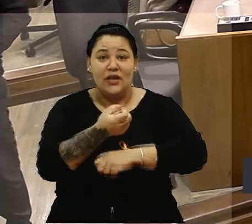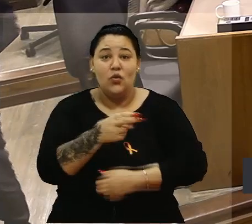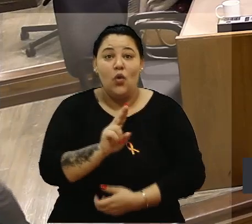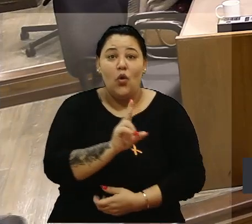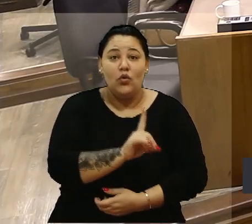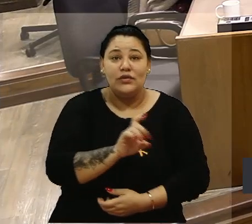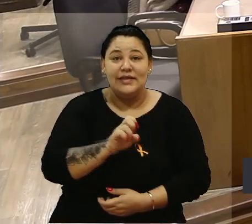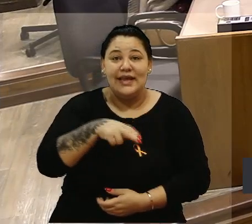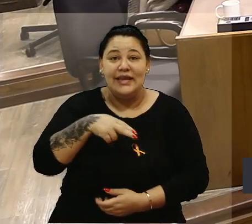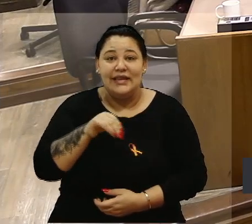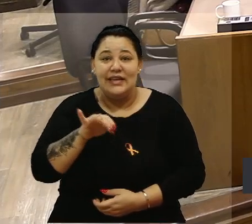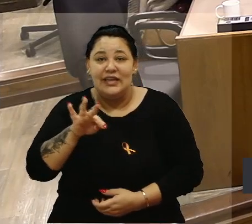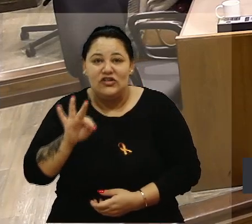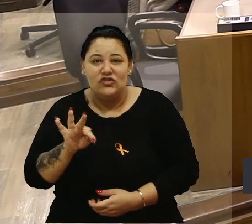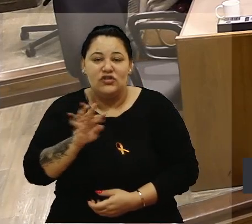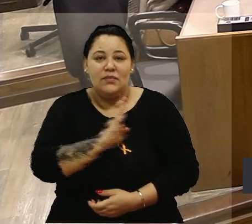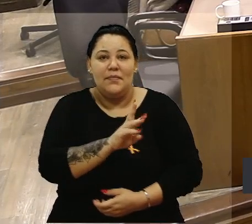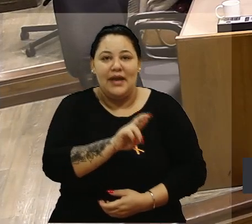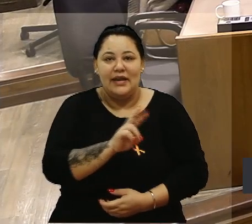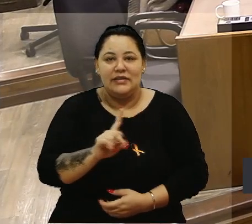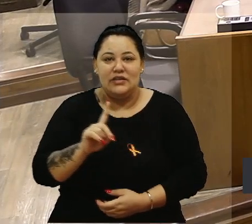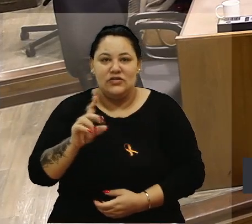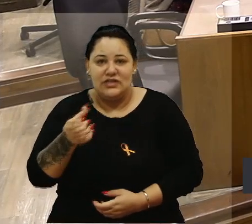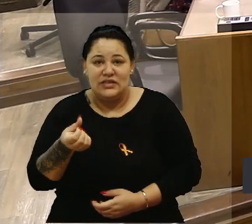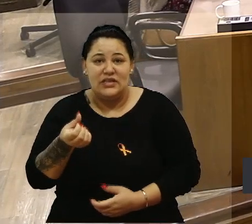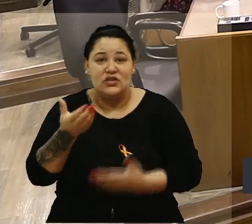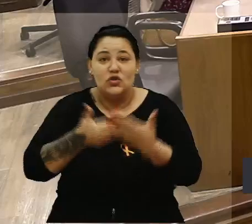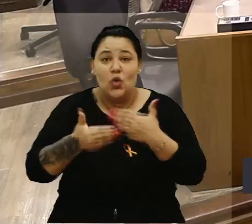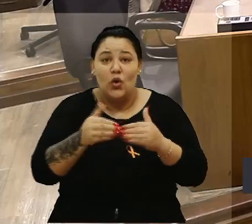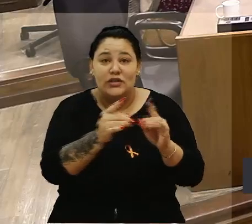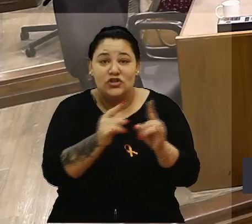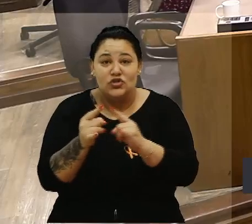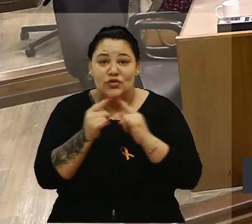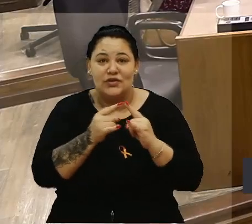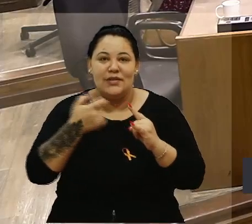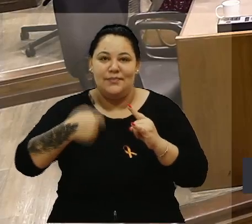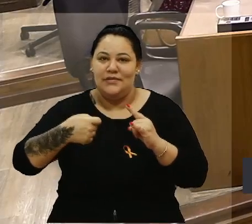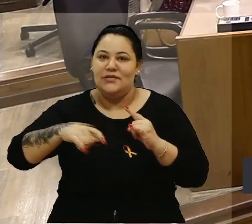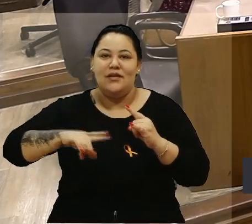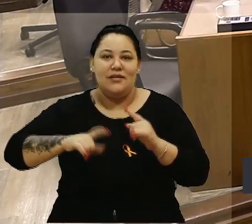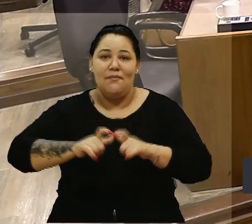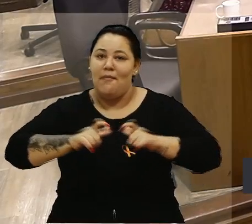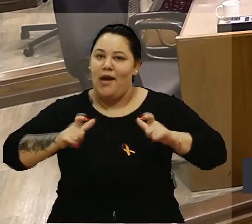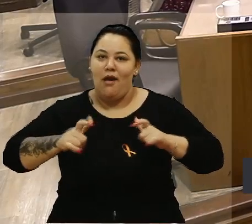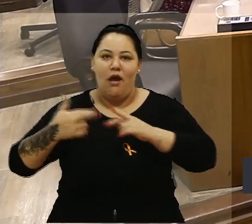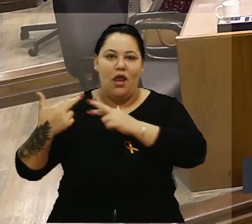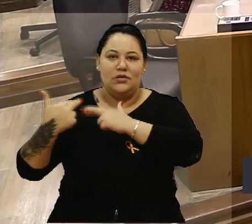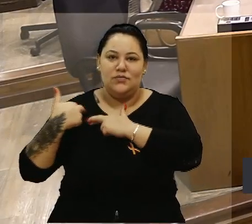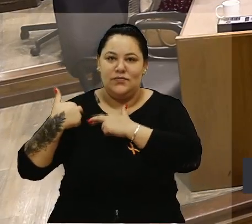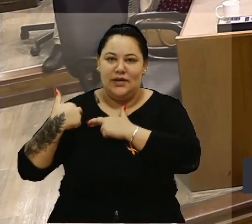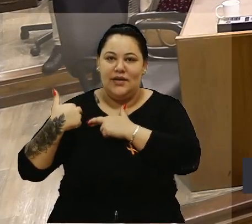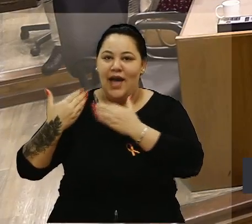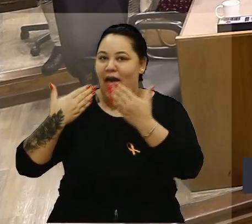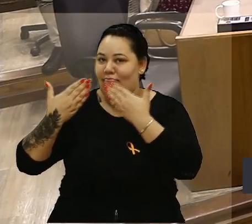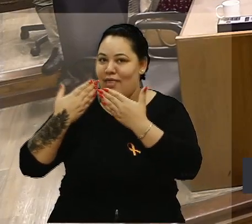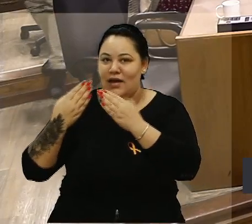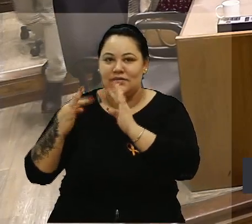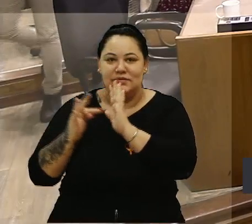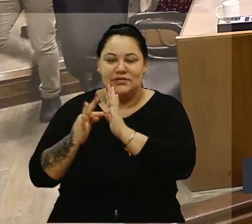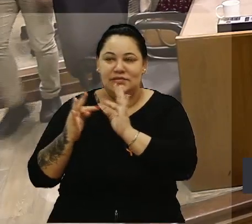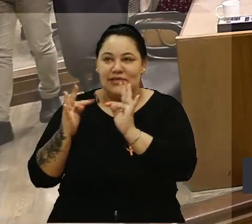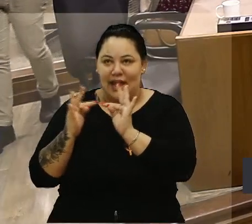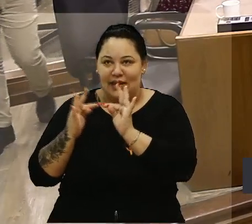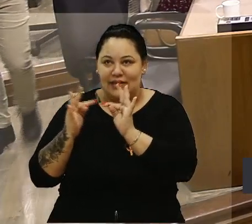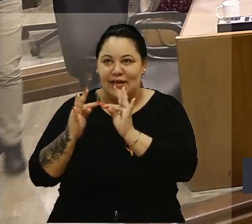né, BR-116, todos esses órgãos aí, eles têm que ter uma maior responsabilidade, uma maior análise técnica, mais visibilidade,